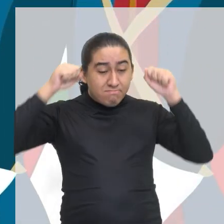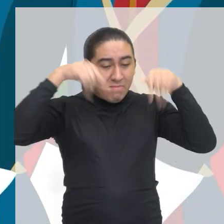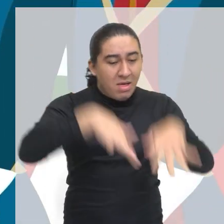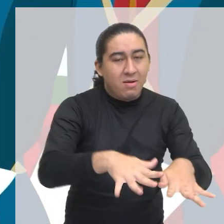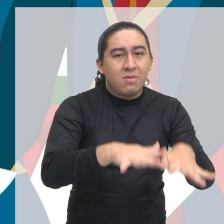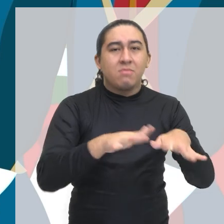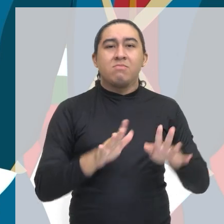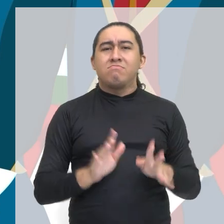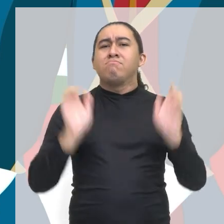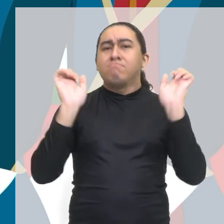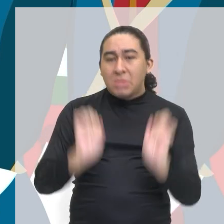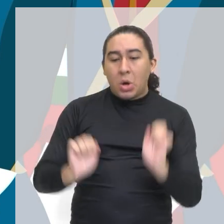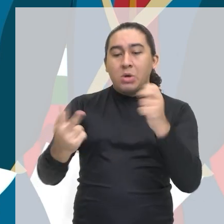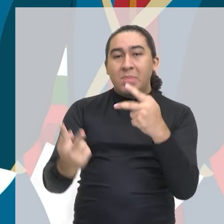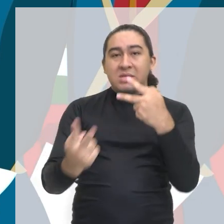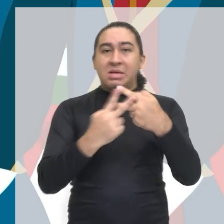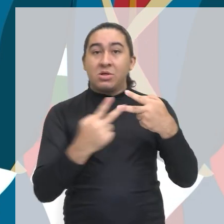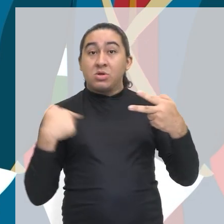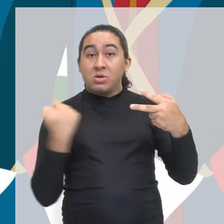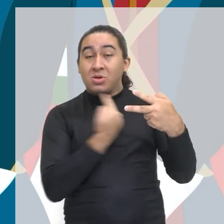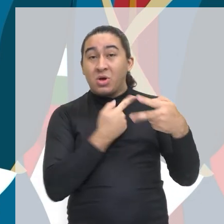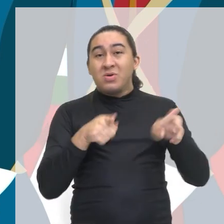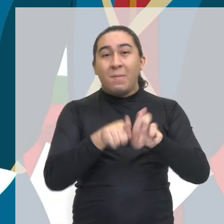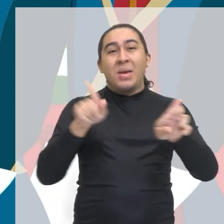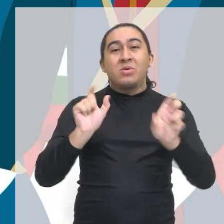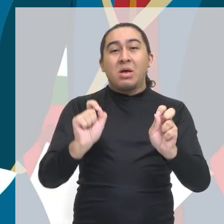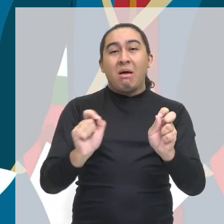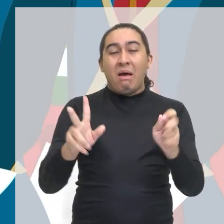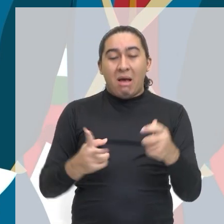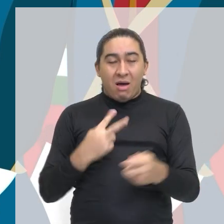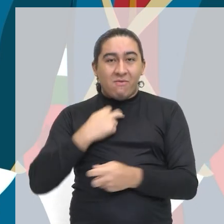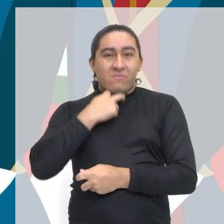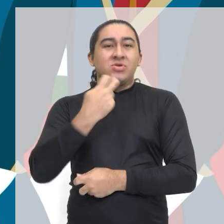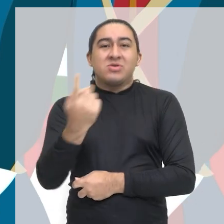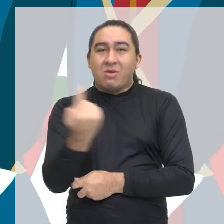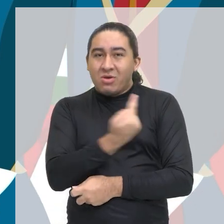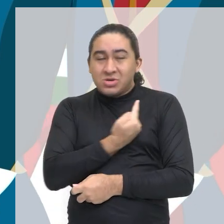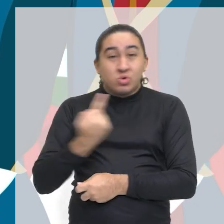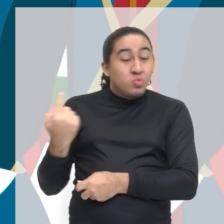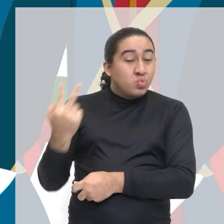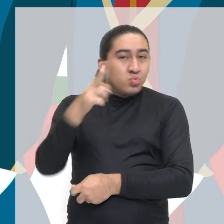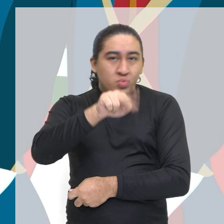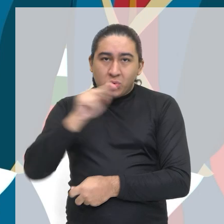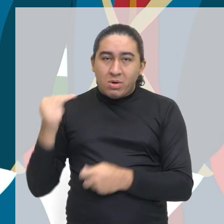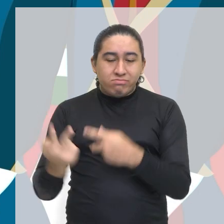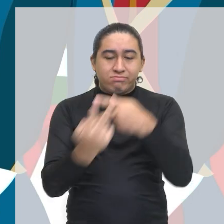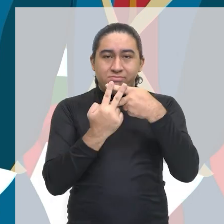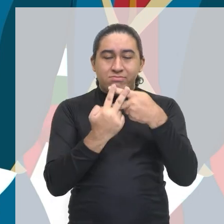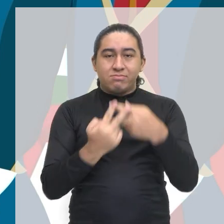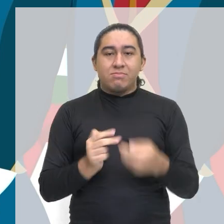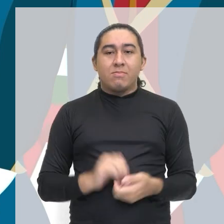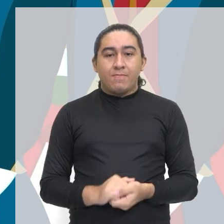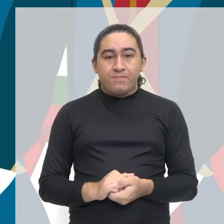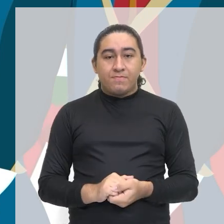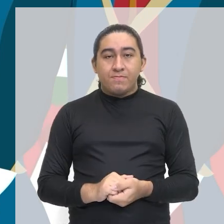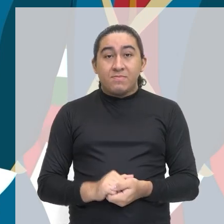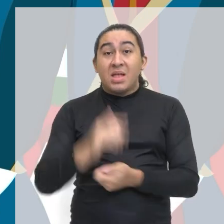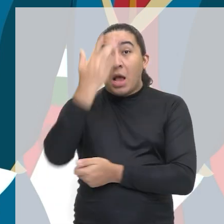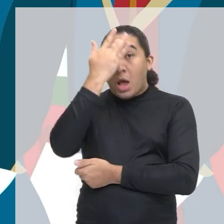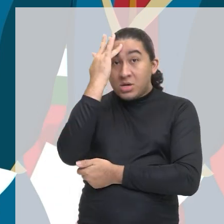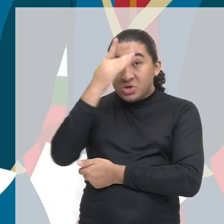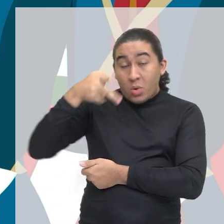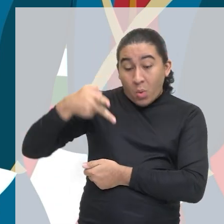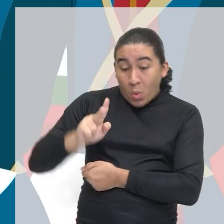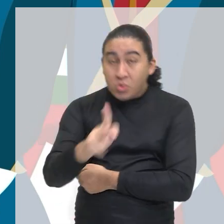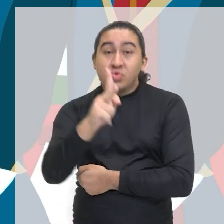rebelião. Podem prender nossos corpos, mas jamais aprisionarão nossos espíritos. A